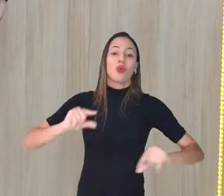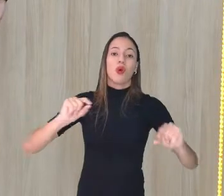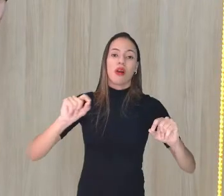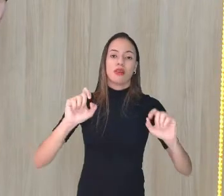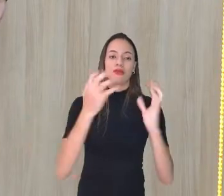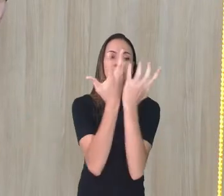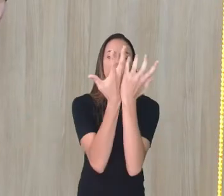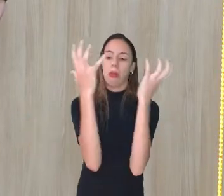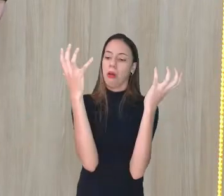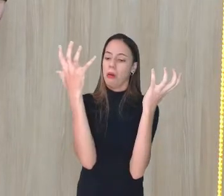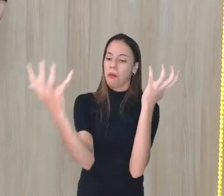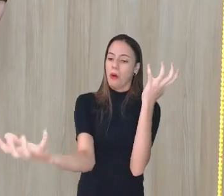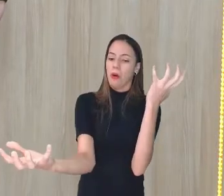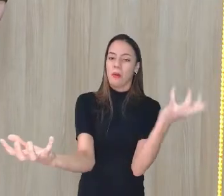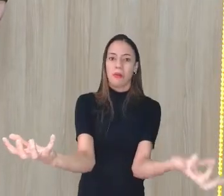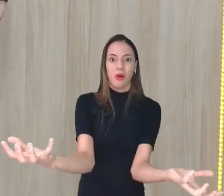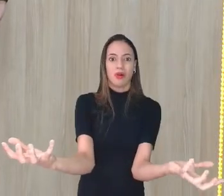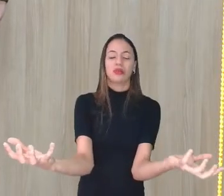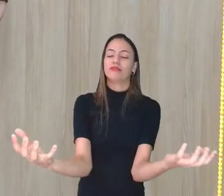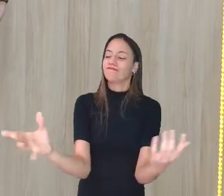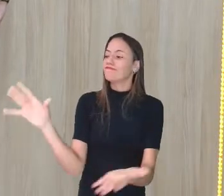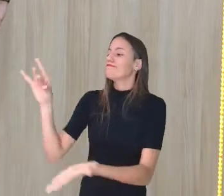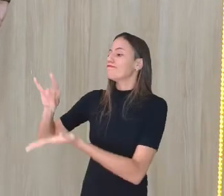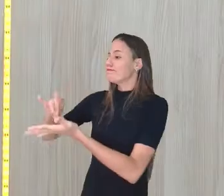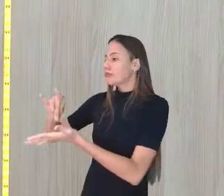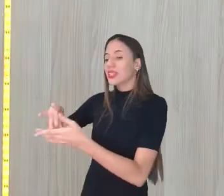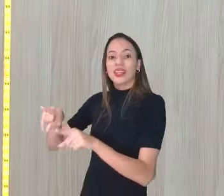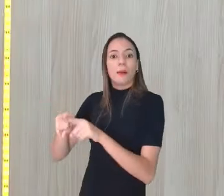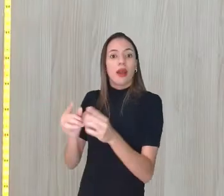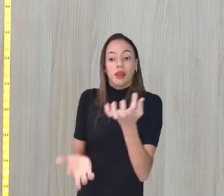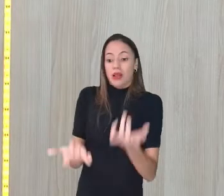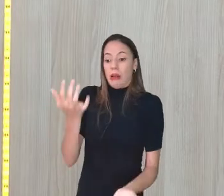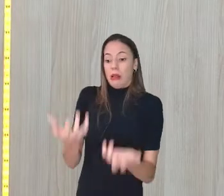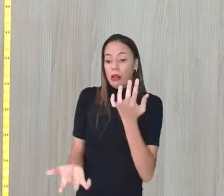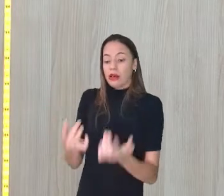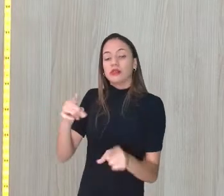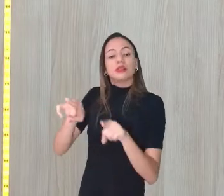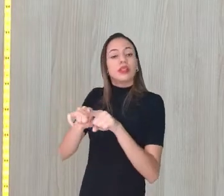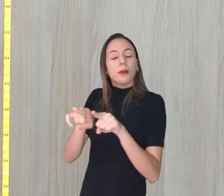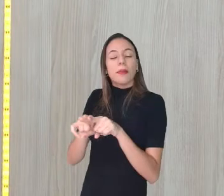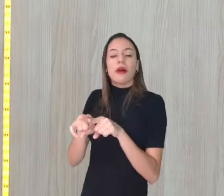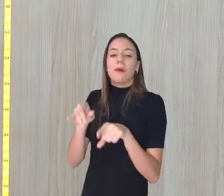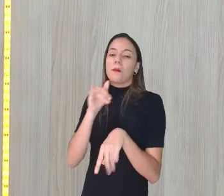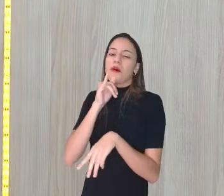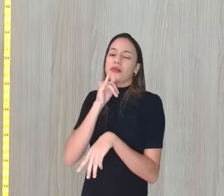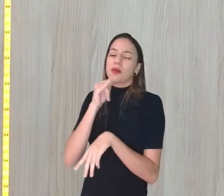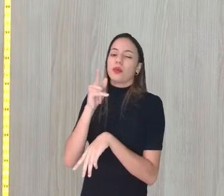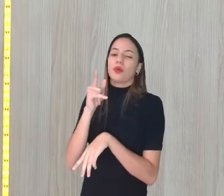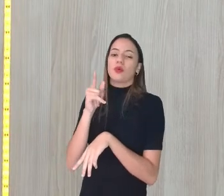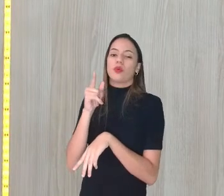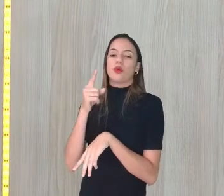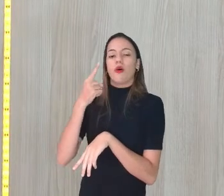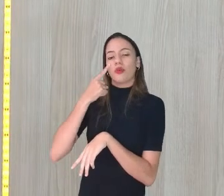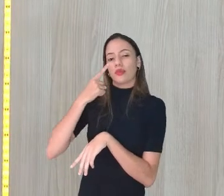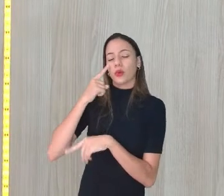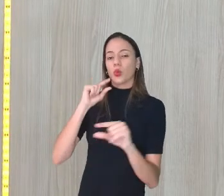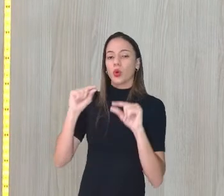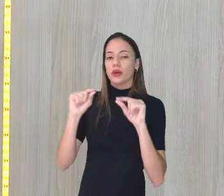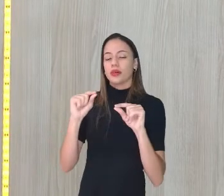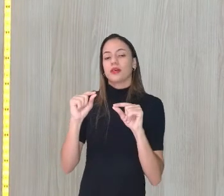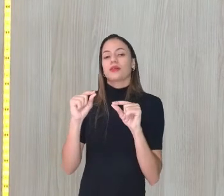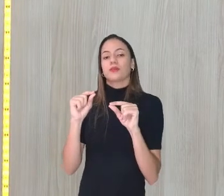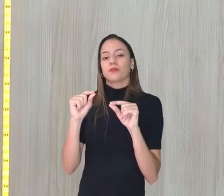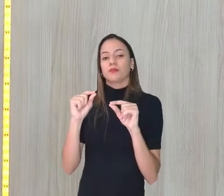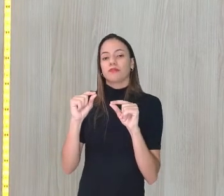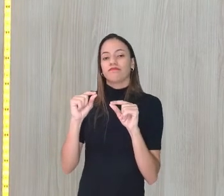desmatamento, né? Exatamente, Para com plantação, né, professora? desmatamento, queimadas. Inclusive, a gente vivenciou, né, um